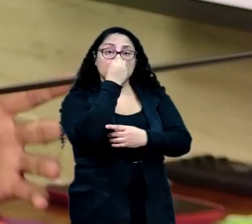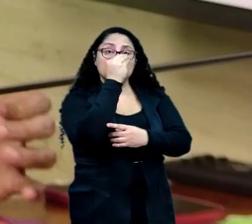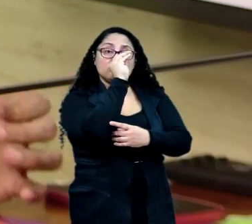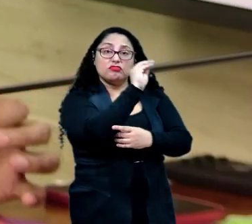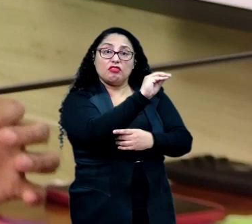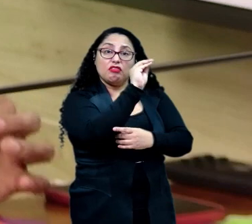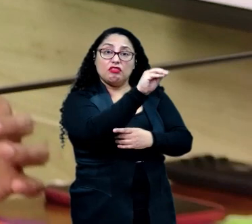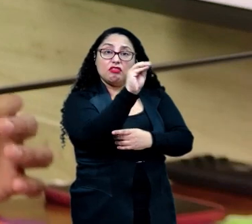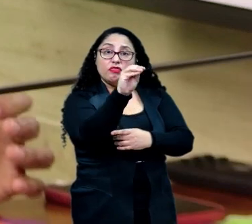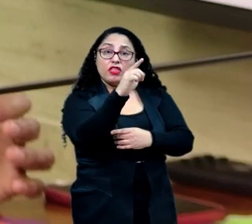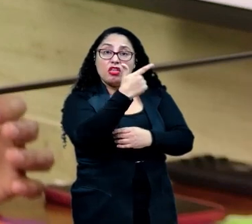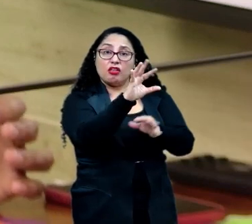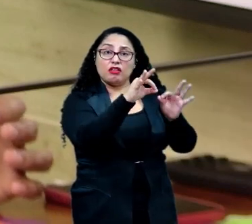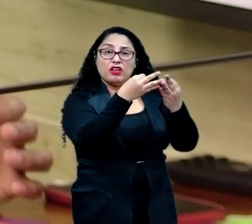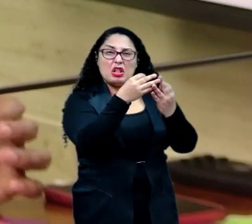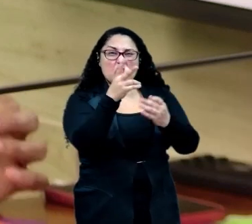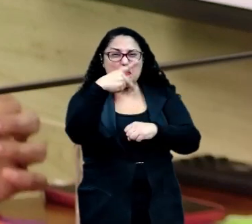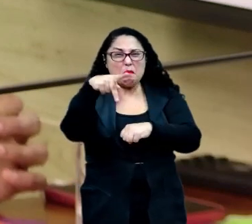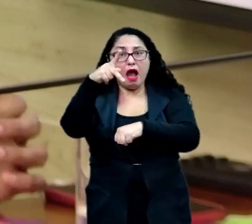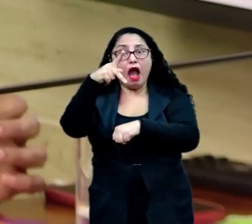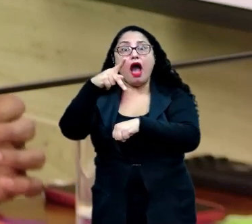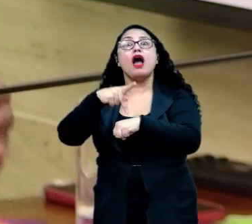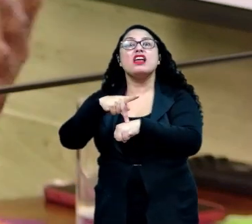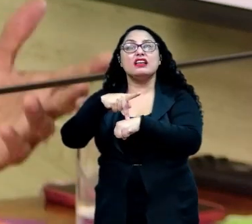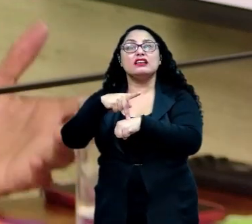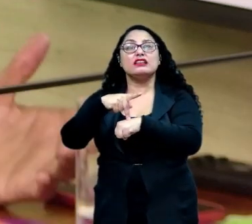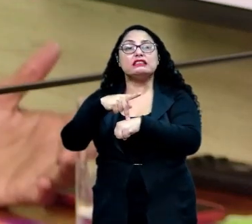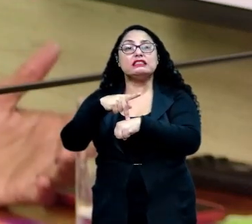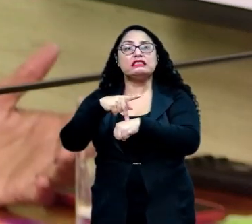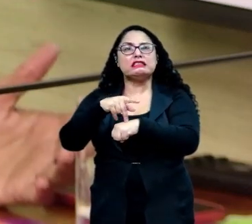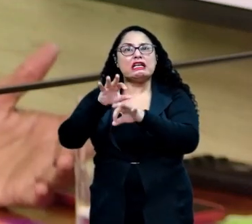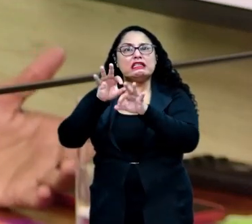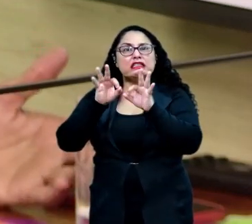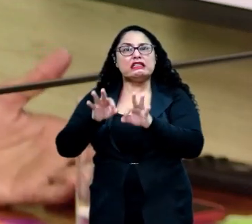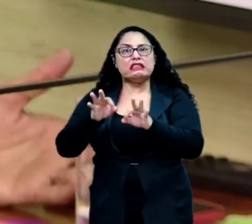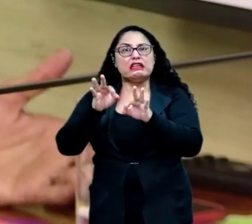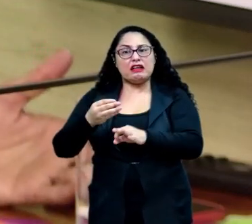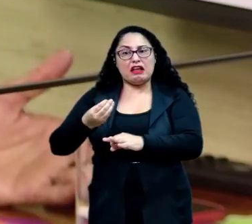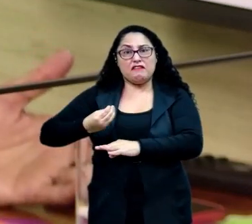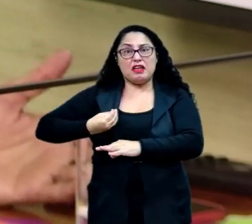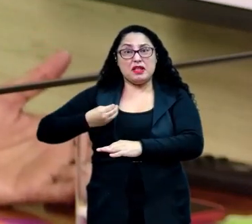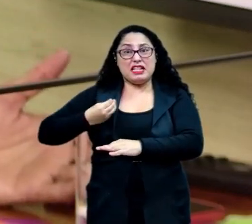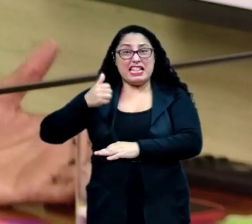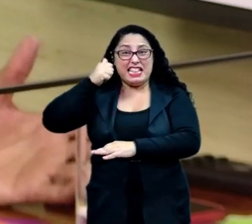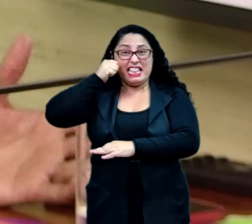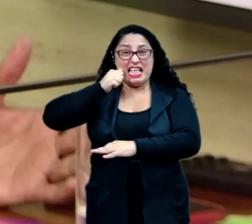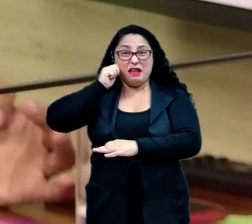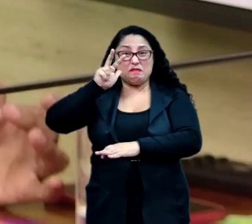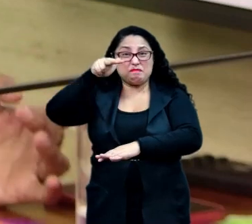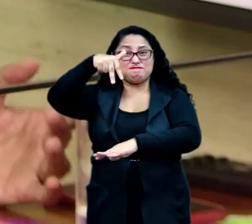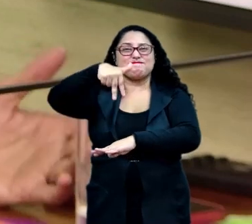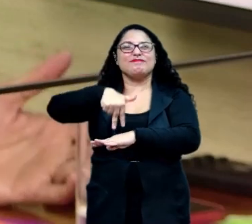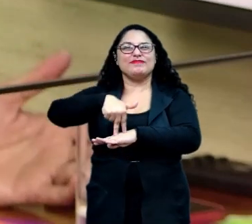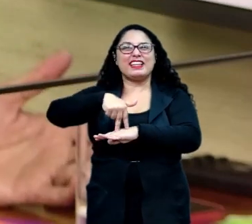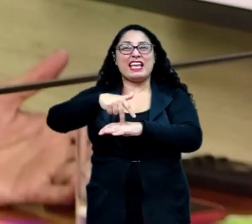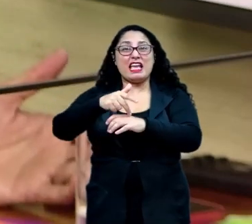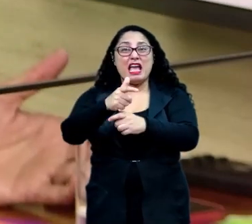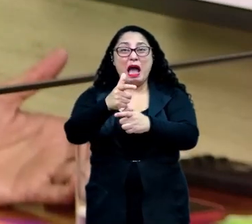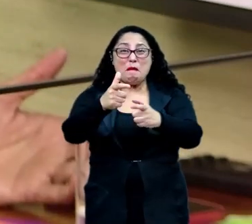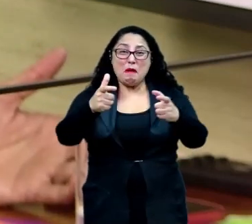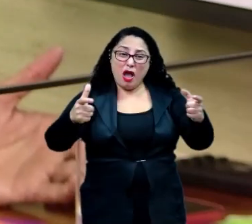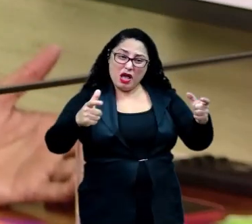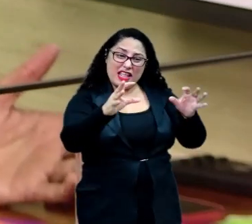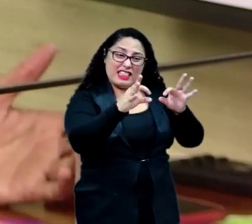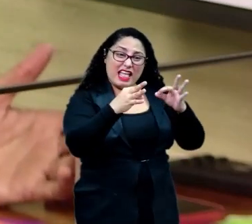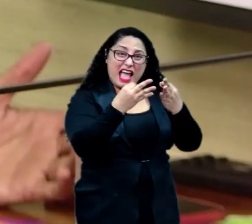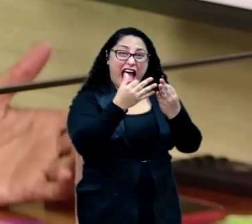as outras, num país que a gente tem majoritariamente uma presença feminina e que boa parte das